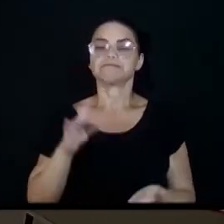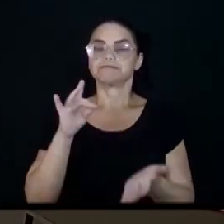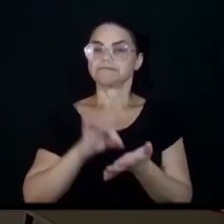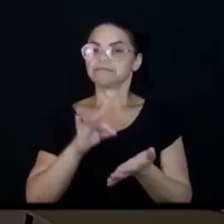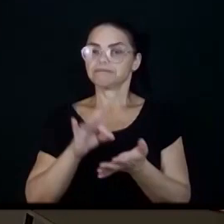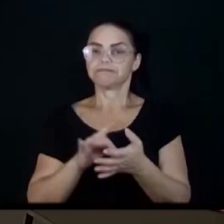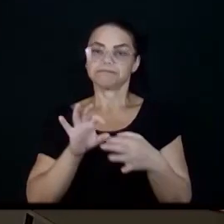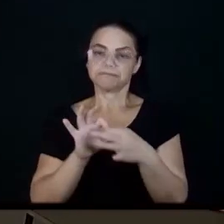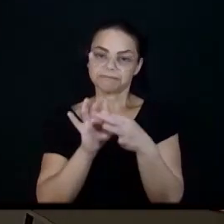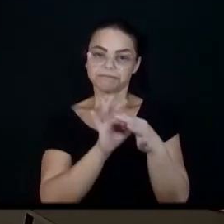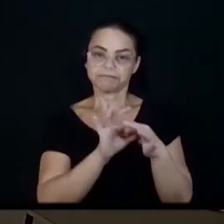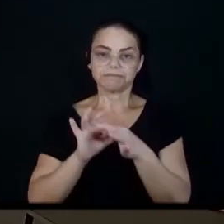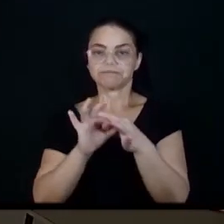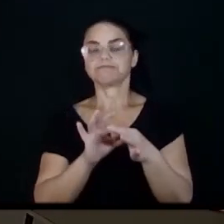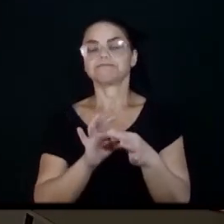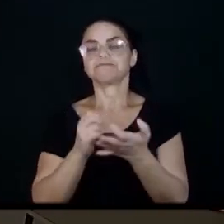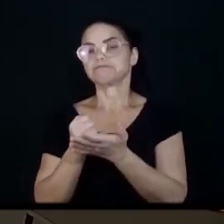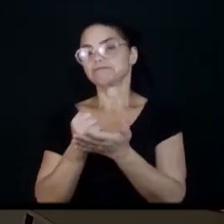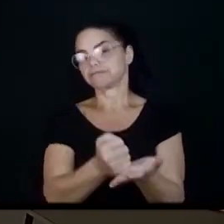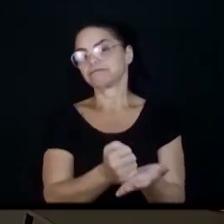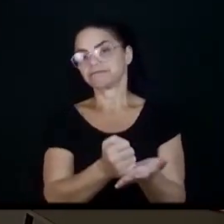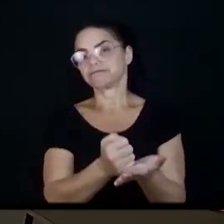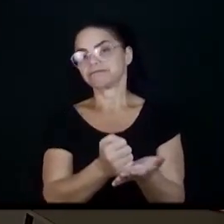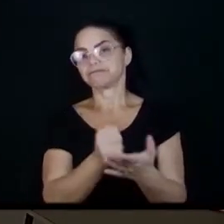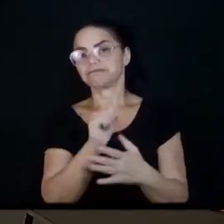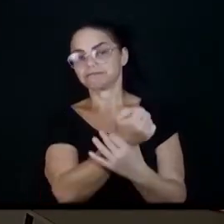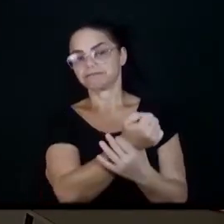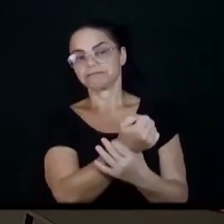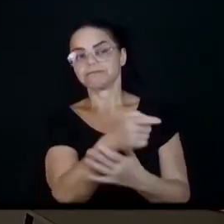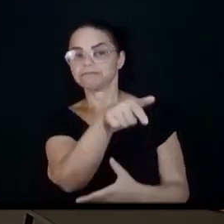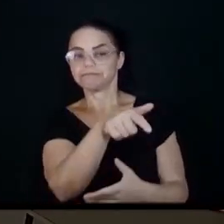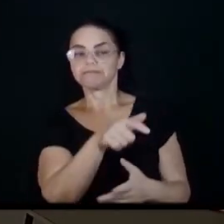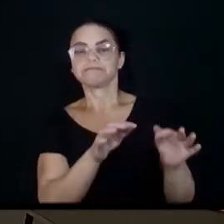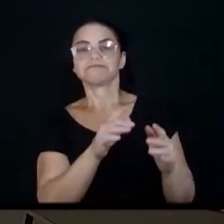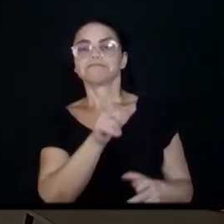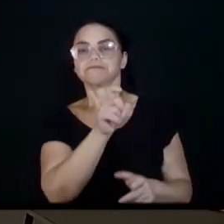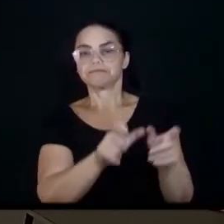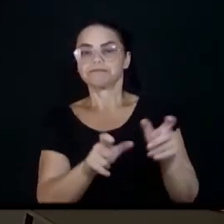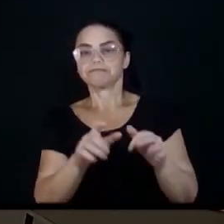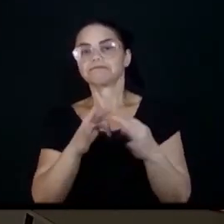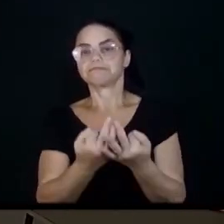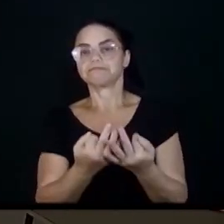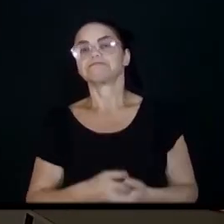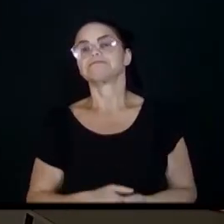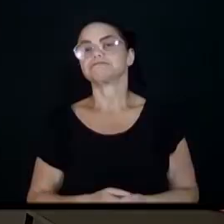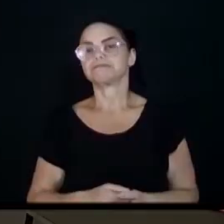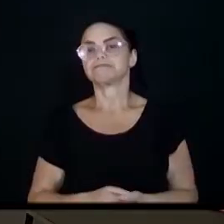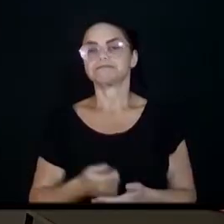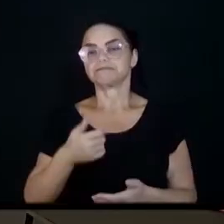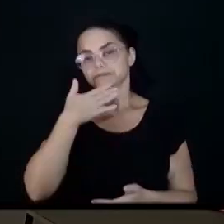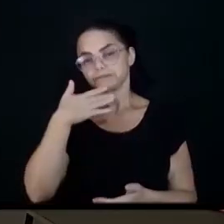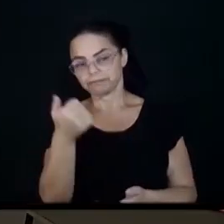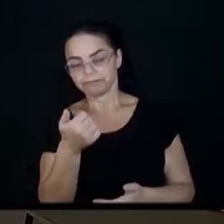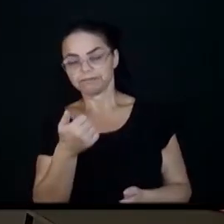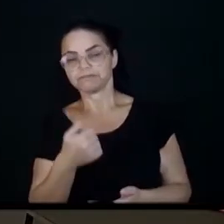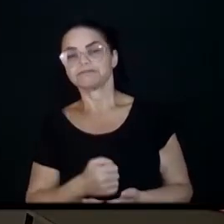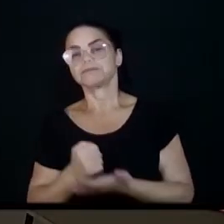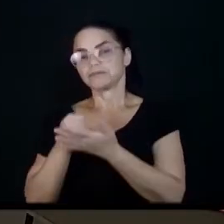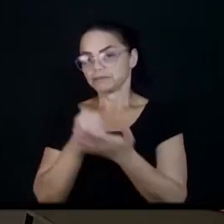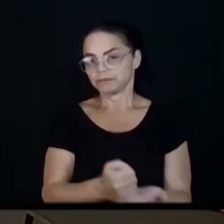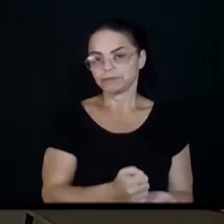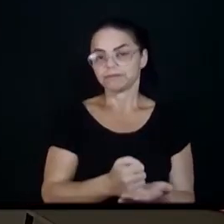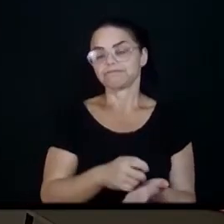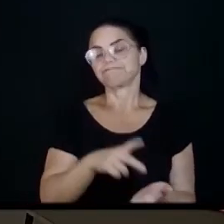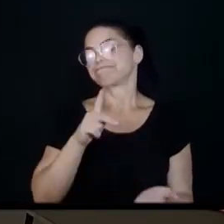para garantir que as pessoas e as famílias tenham condições melhores. Mas